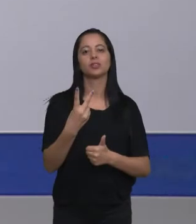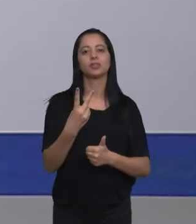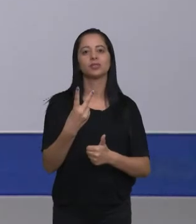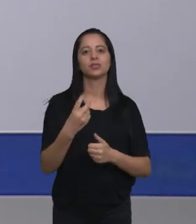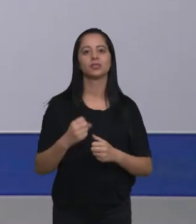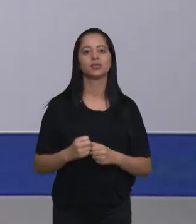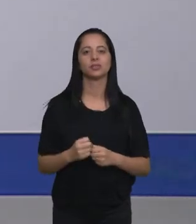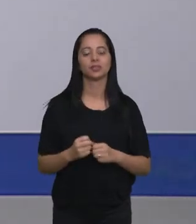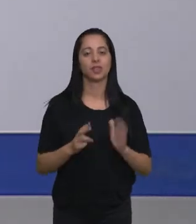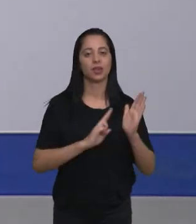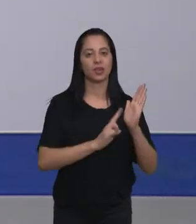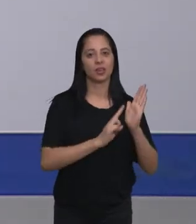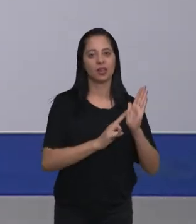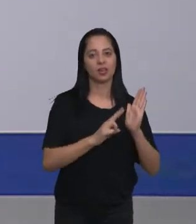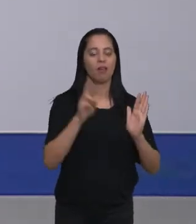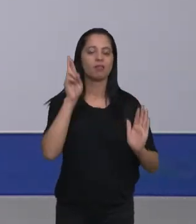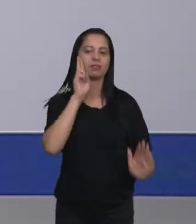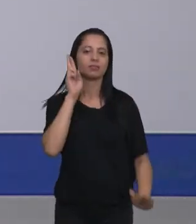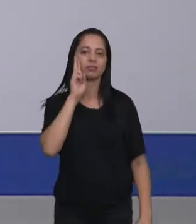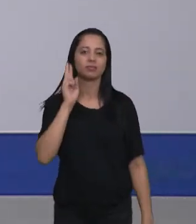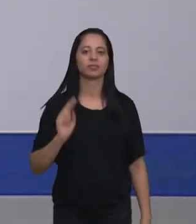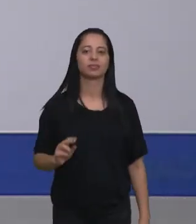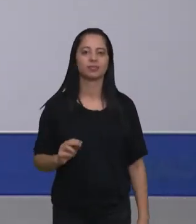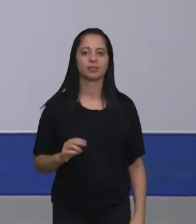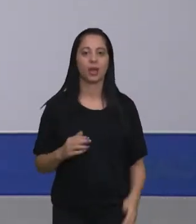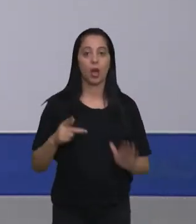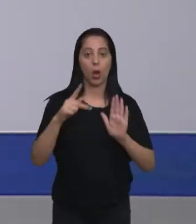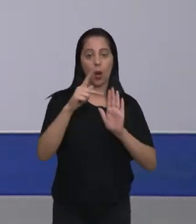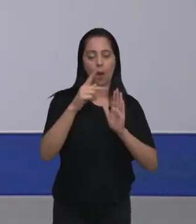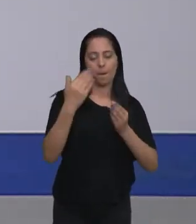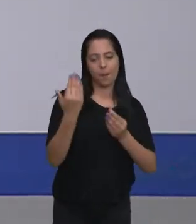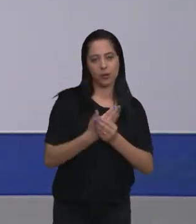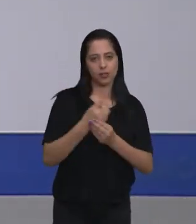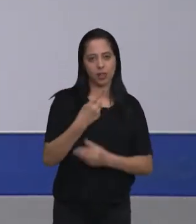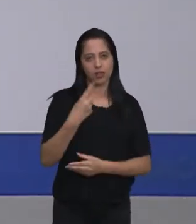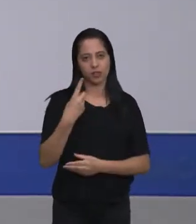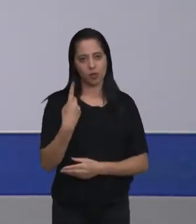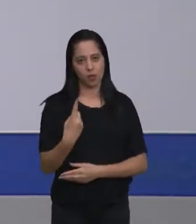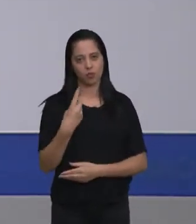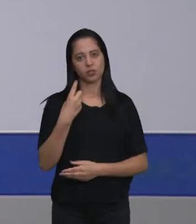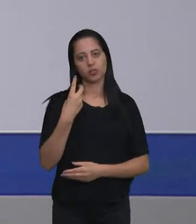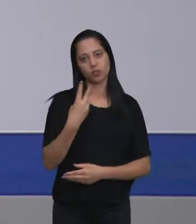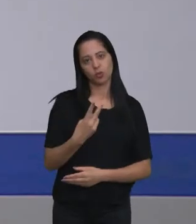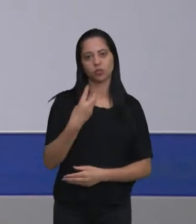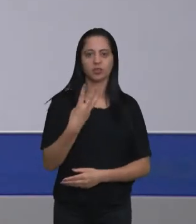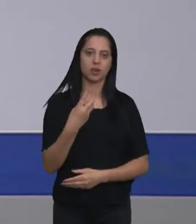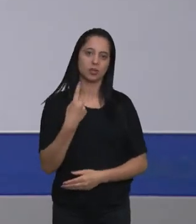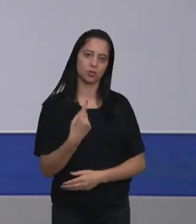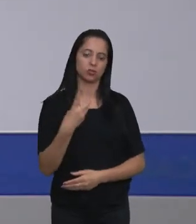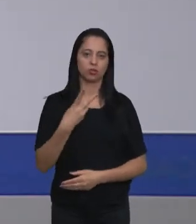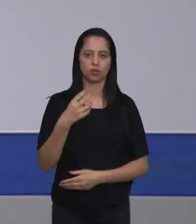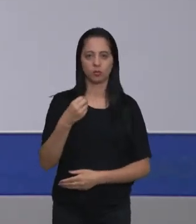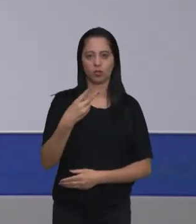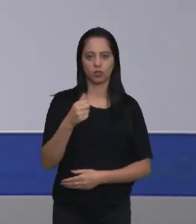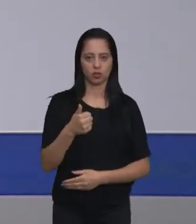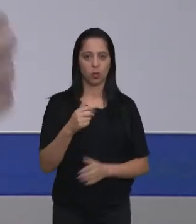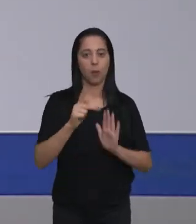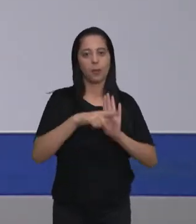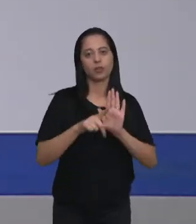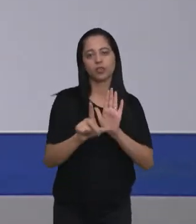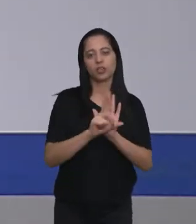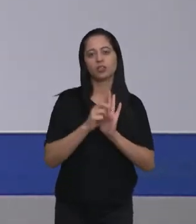de autoria do vereador Renato Santiago, ao processo número 11231 2021. Projeto de